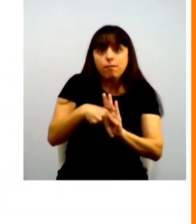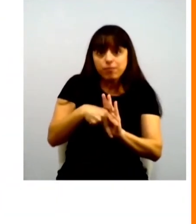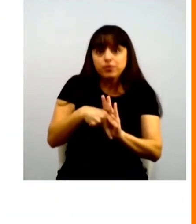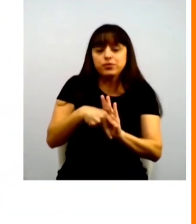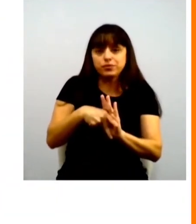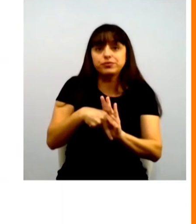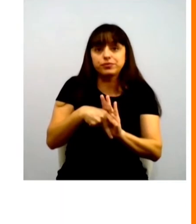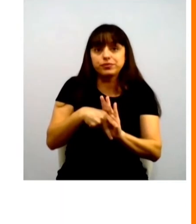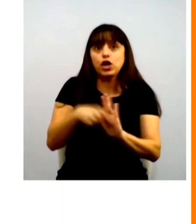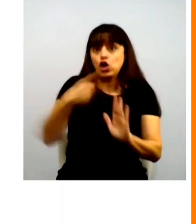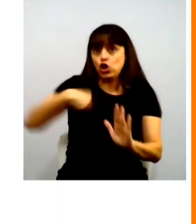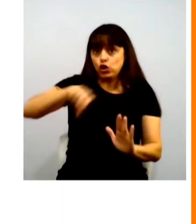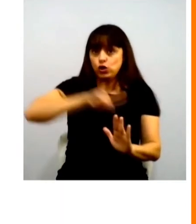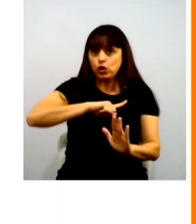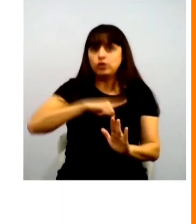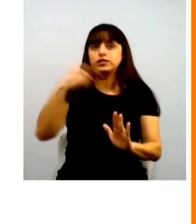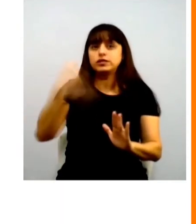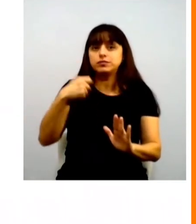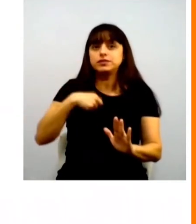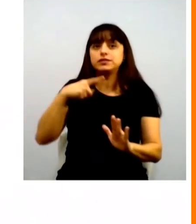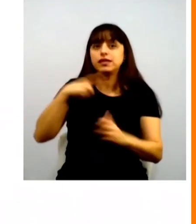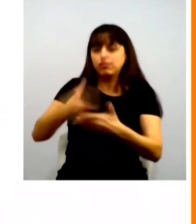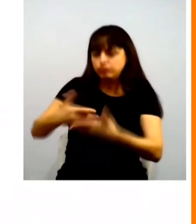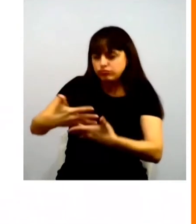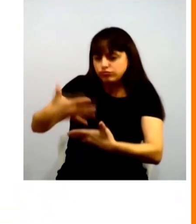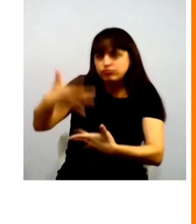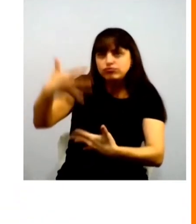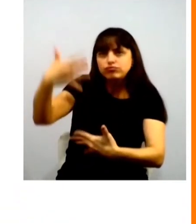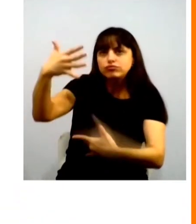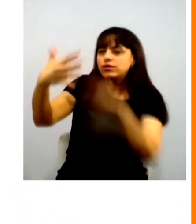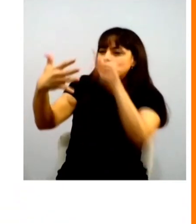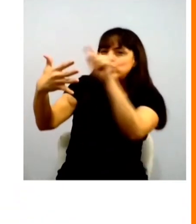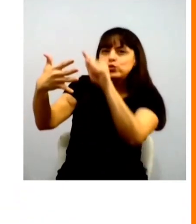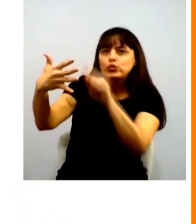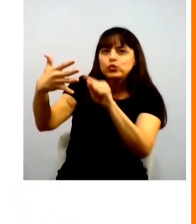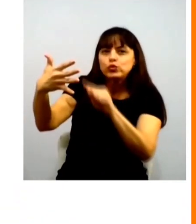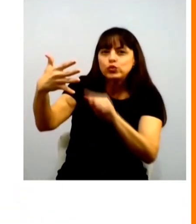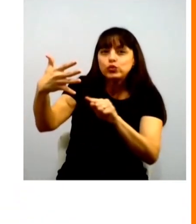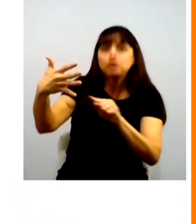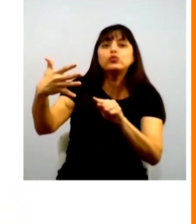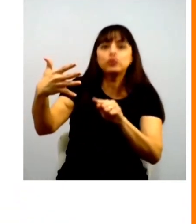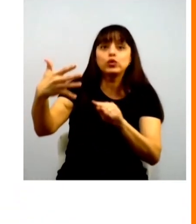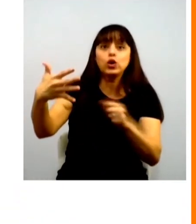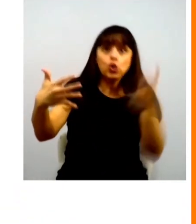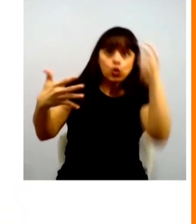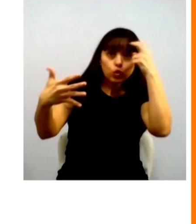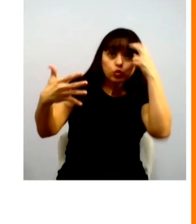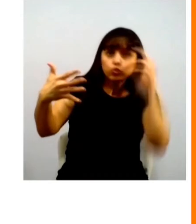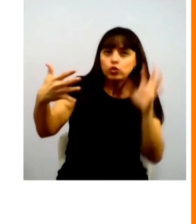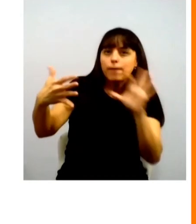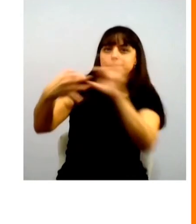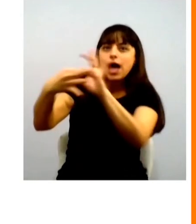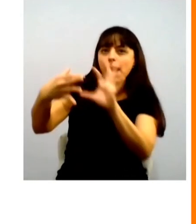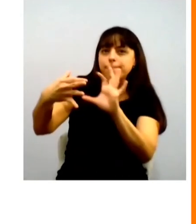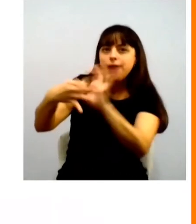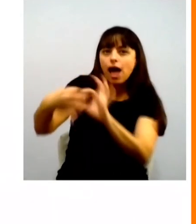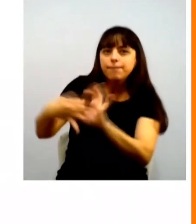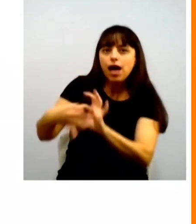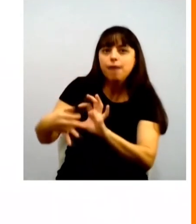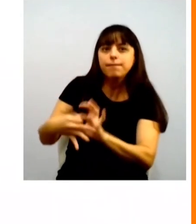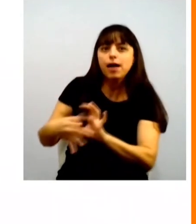com a cultura. E, entón, ver que aporta a cultura a esses ODS e as suas metas.